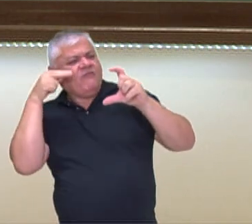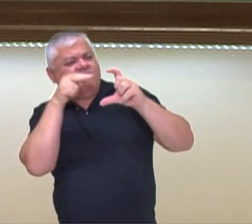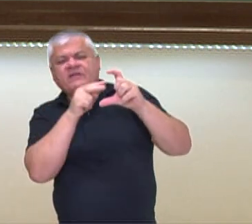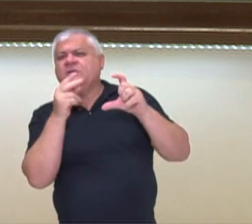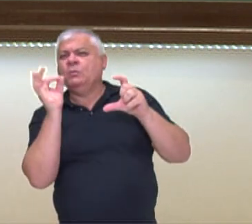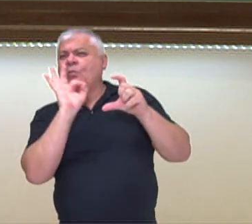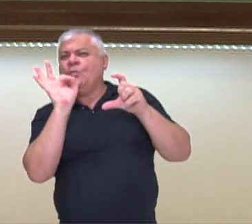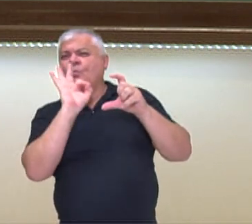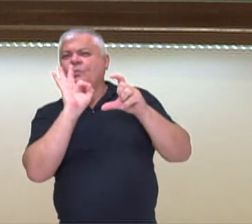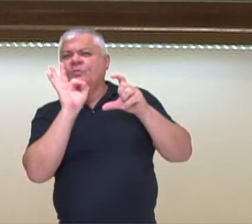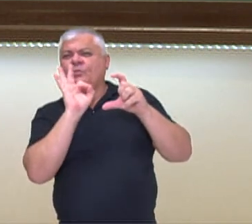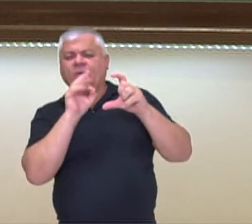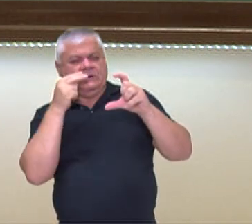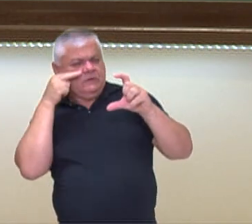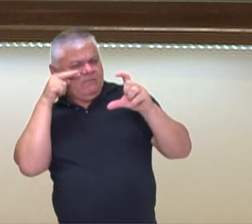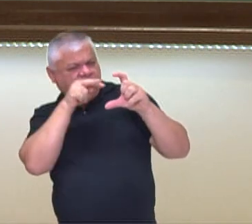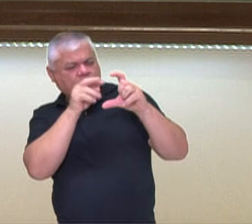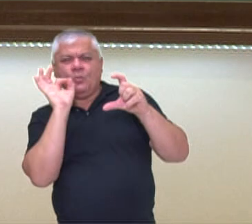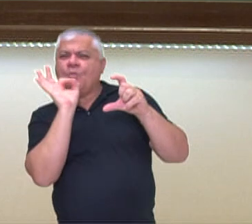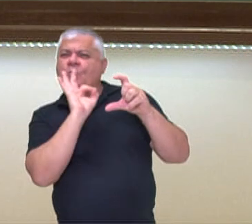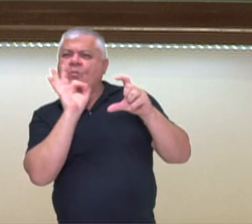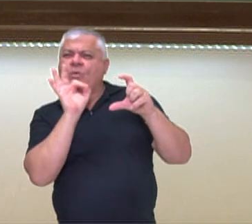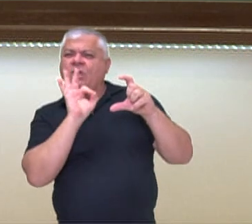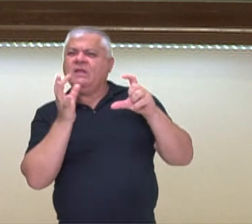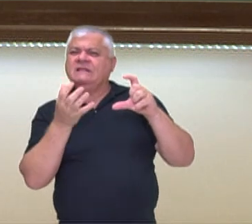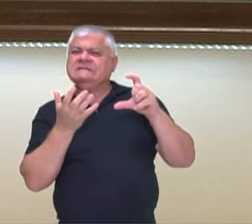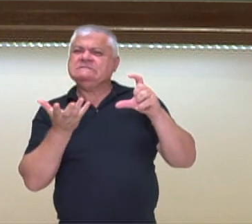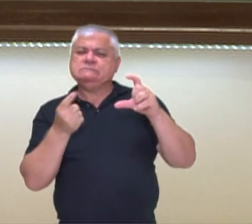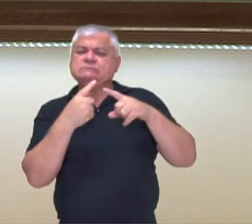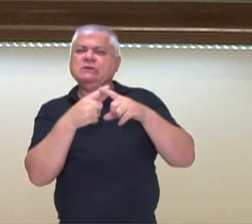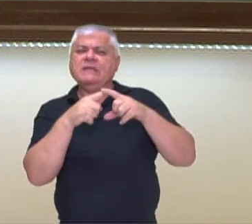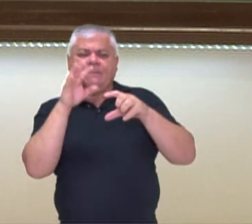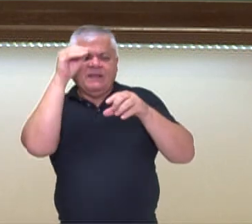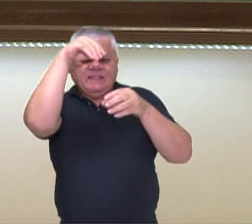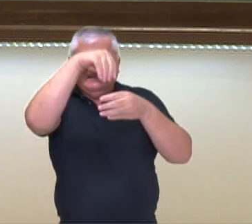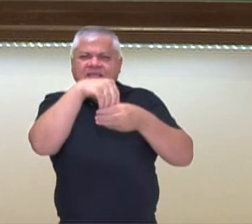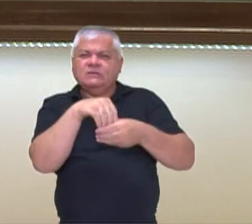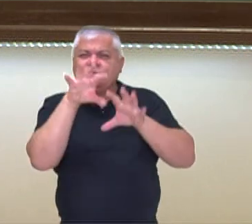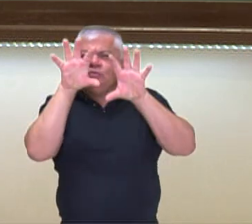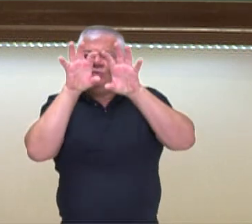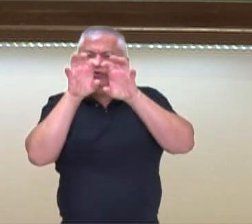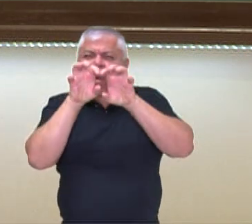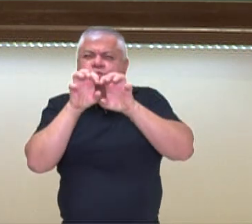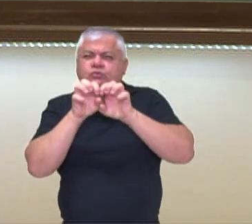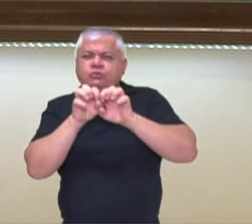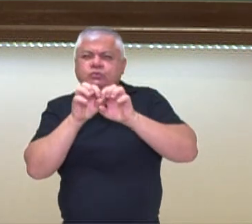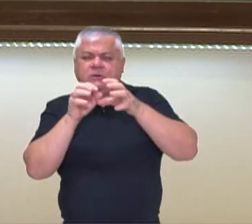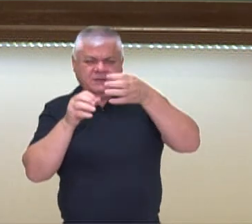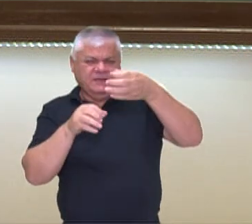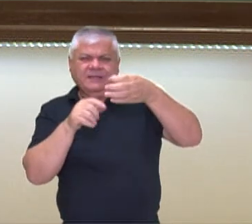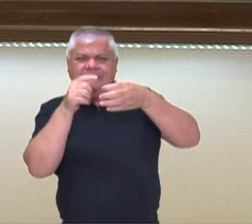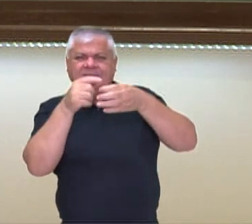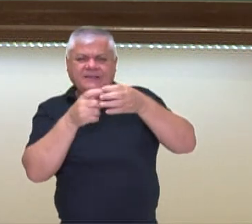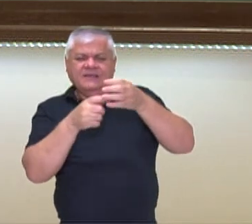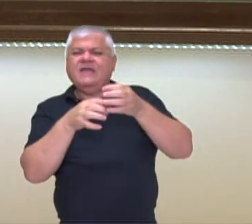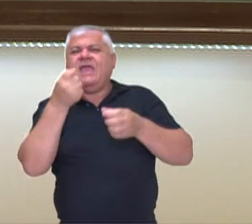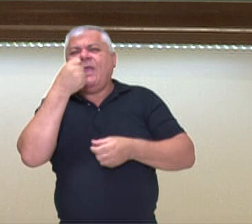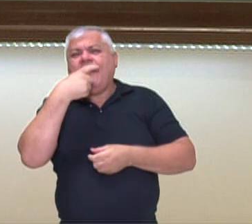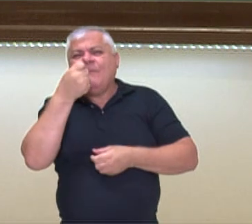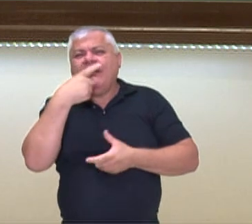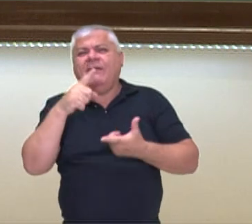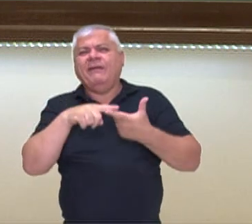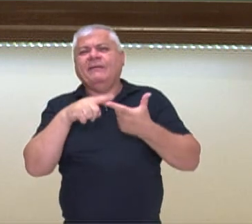resistentes e que dá uma certa sensação de escuridão dentro do recipiente? Por que disso? Já se perguntaram? É porque